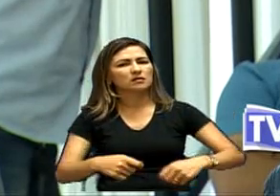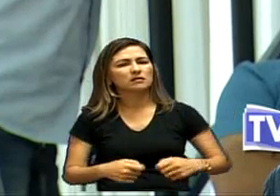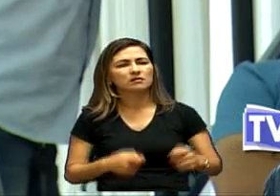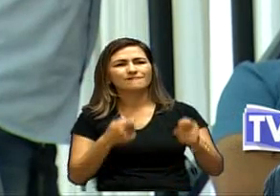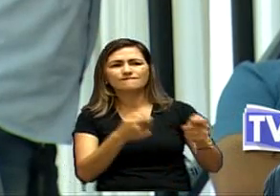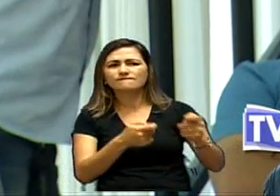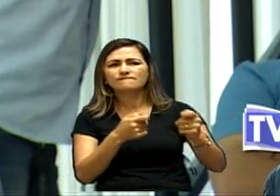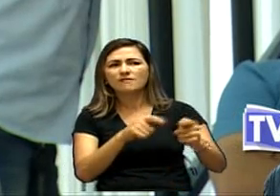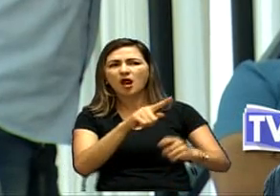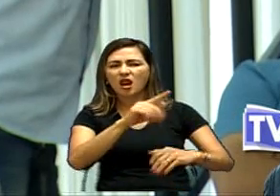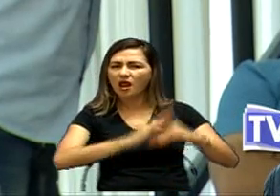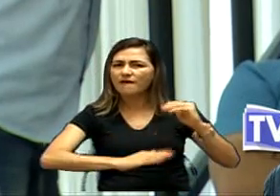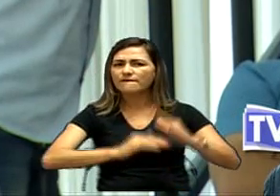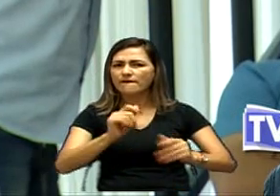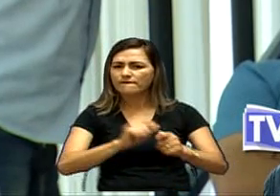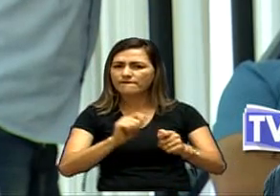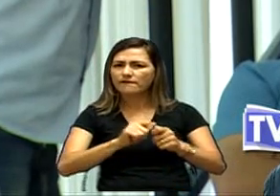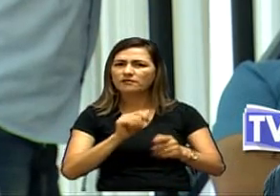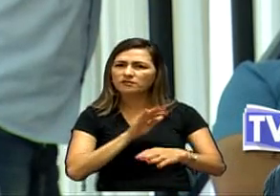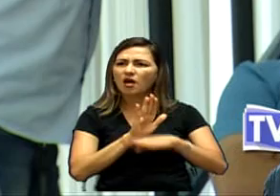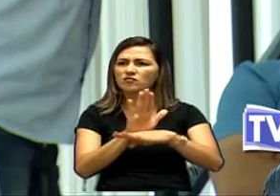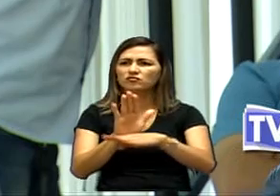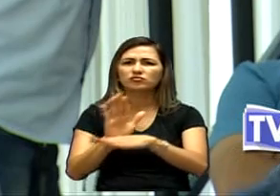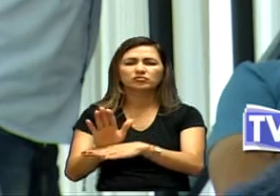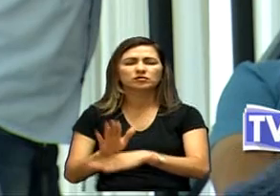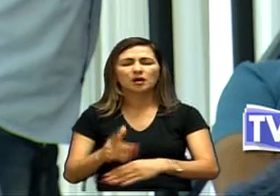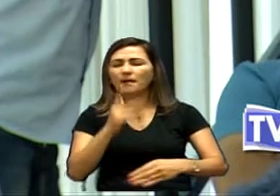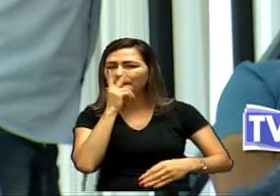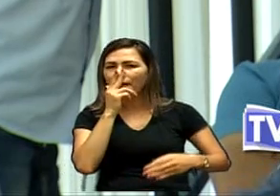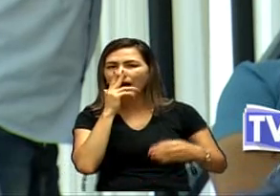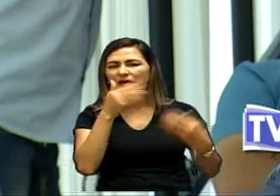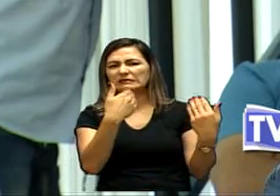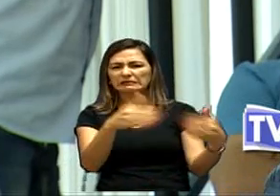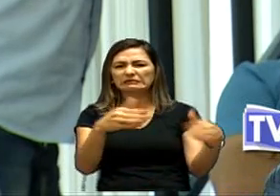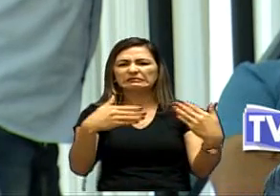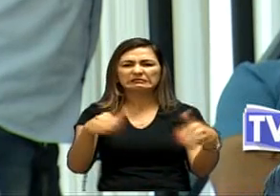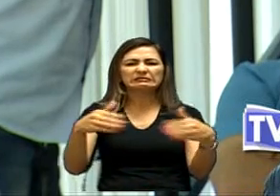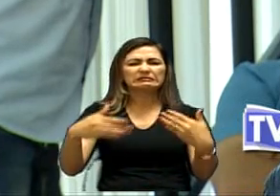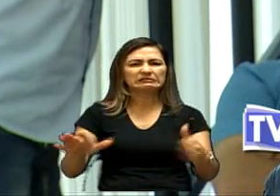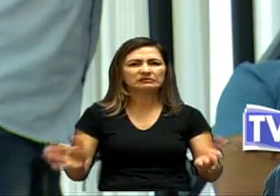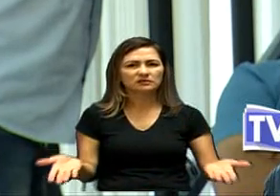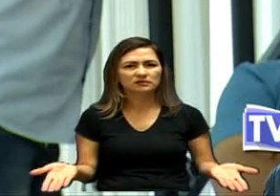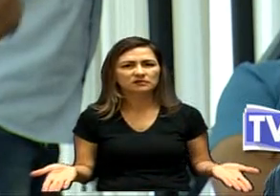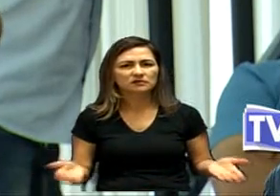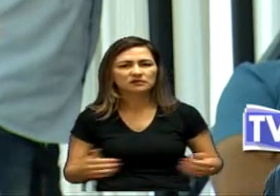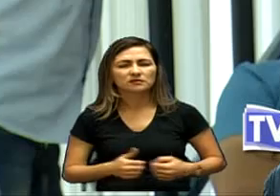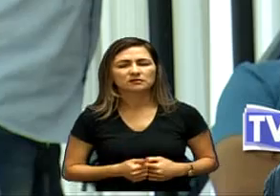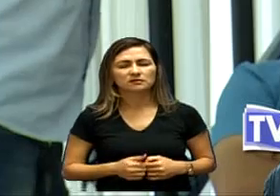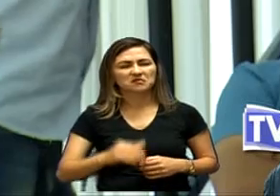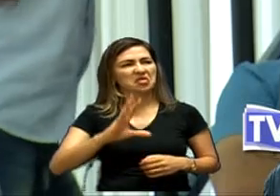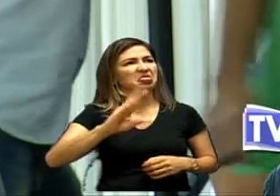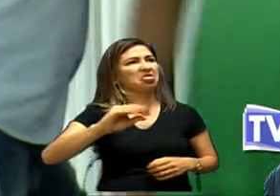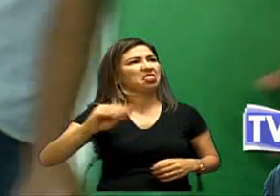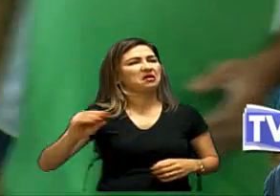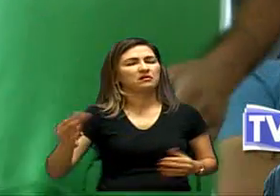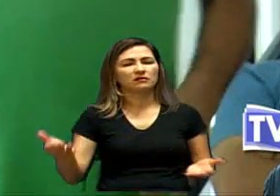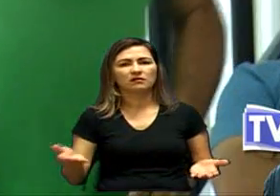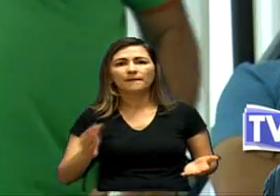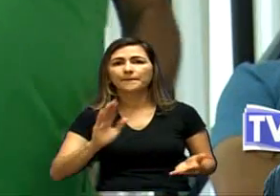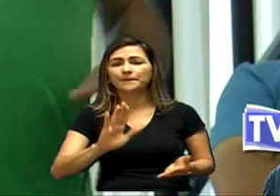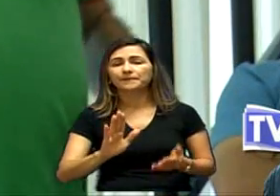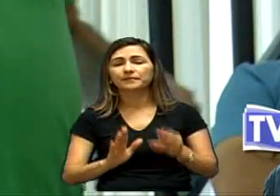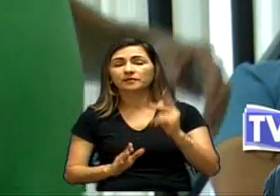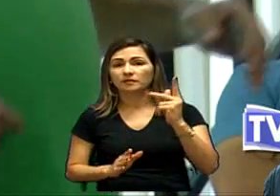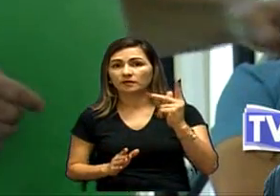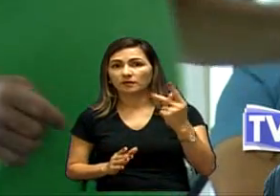Porque o que nós vemos hoje é o descaso. Eu acho o projeto que tem trazer benefício, é um